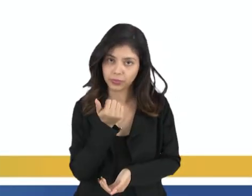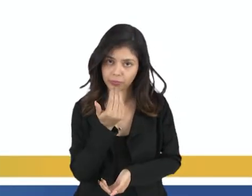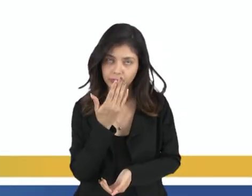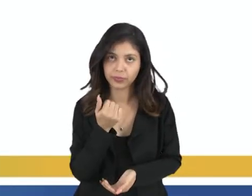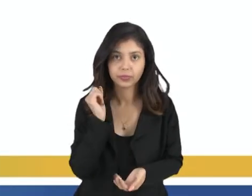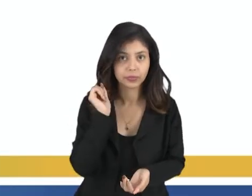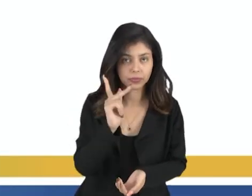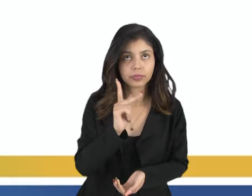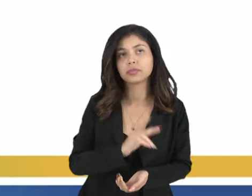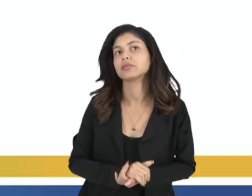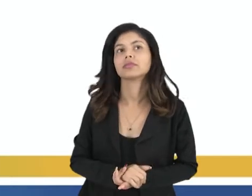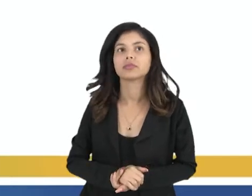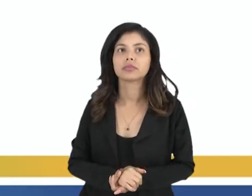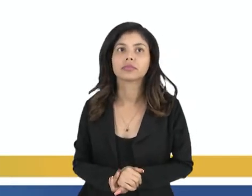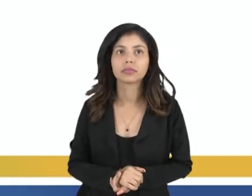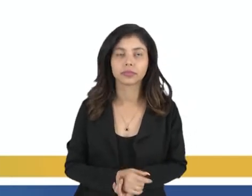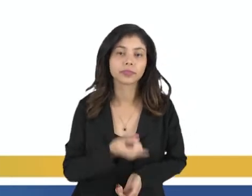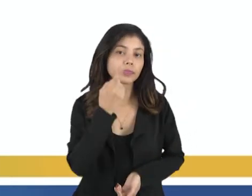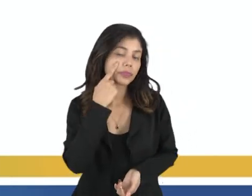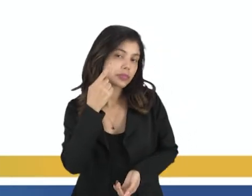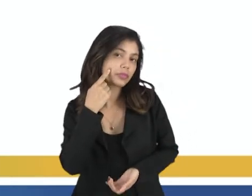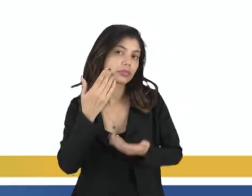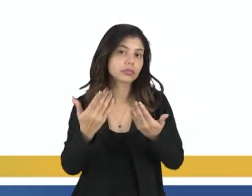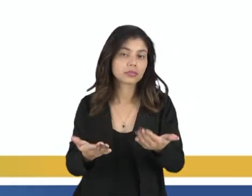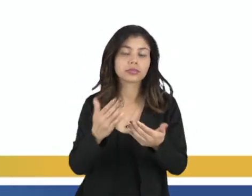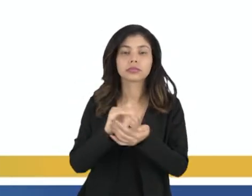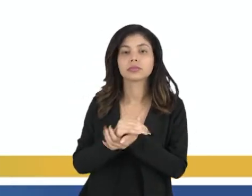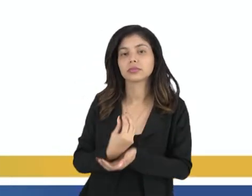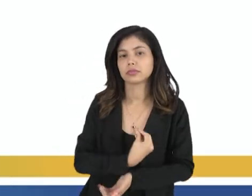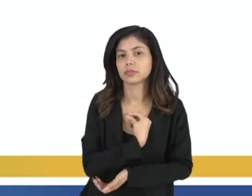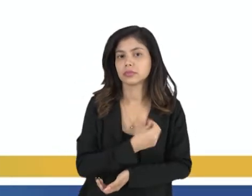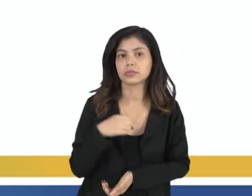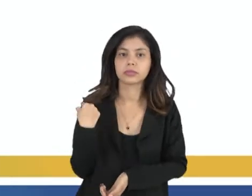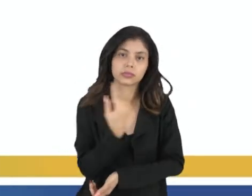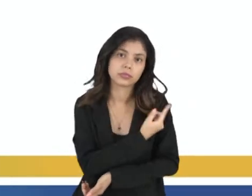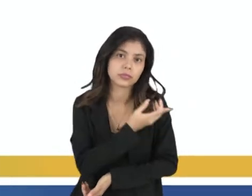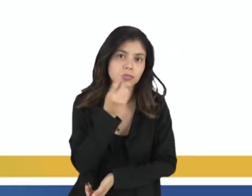alimentos, ok? E aí, como a gente viu aqui, que estão presentes no nosso